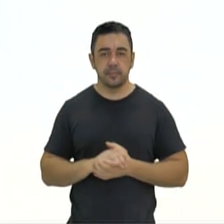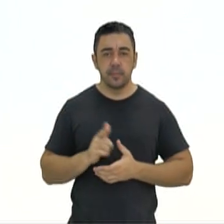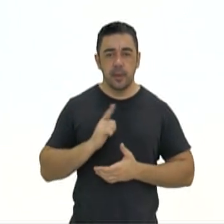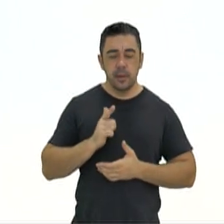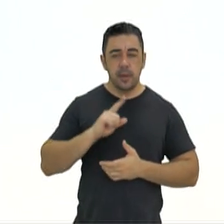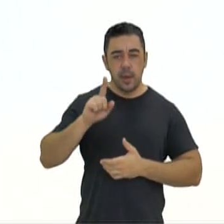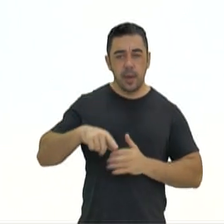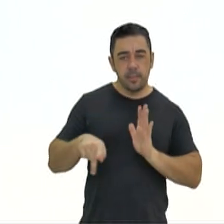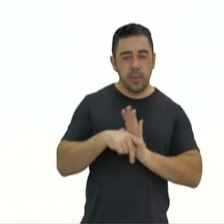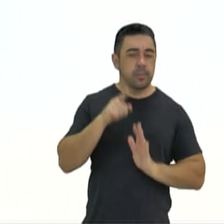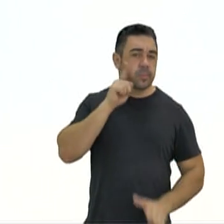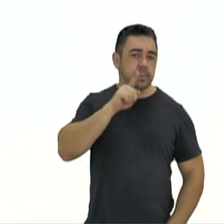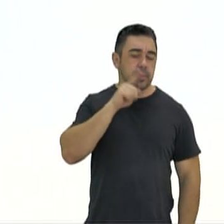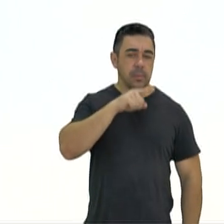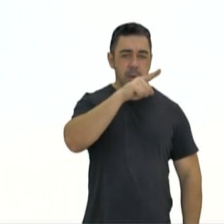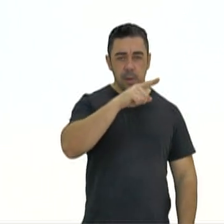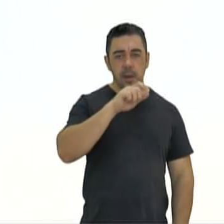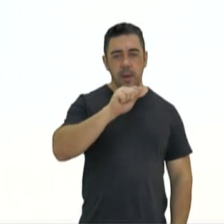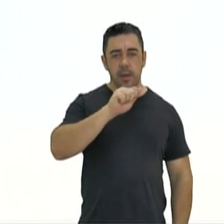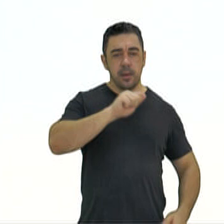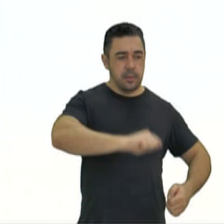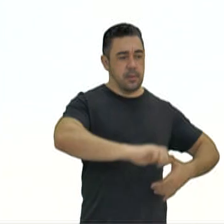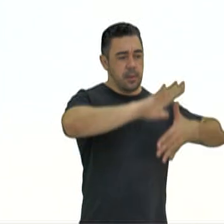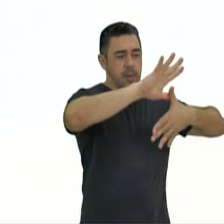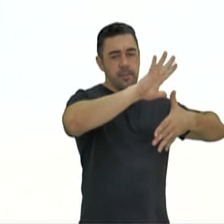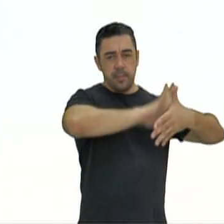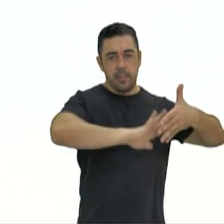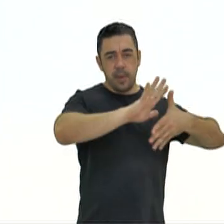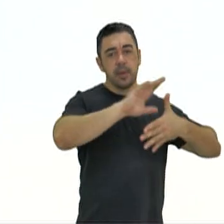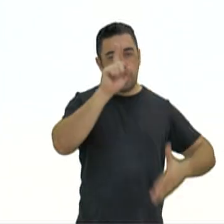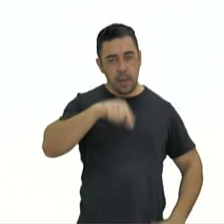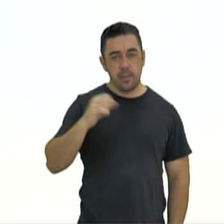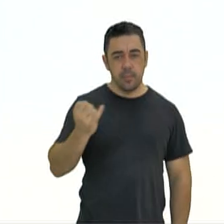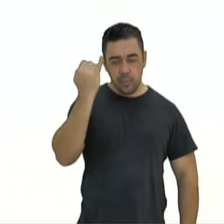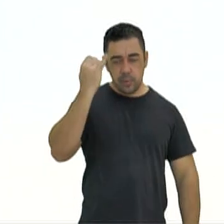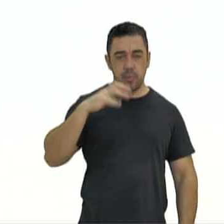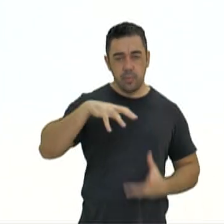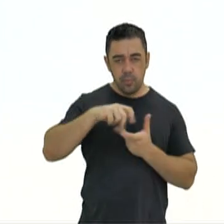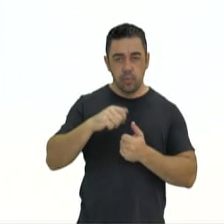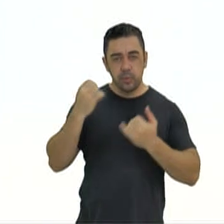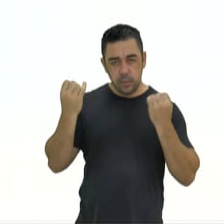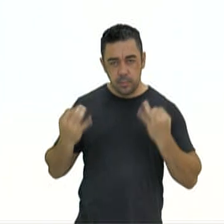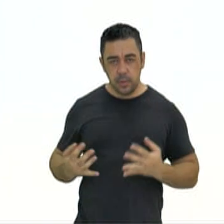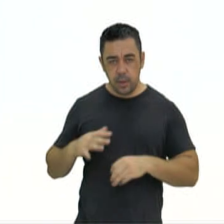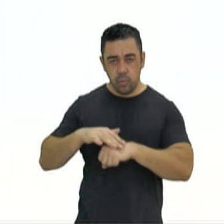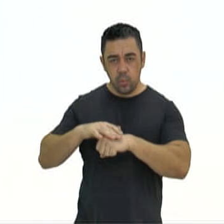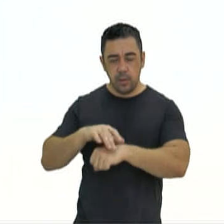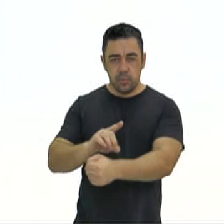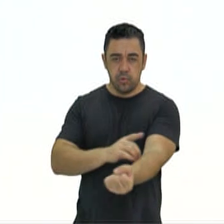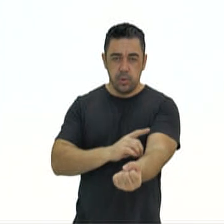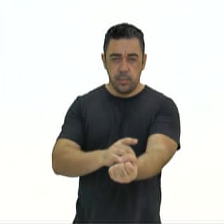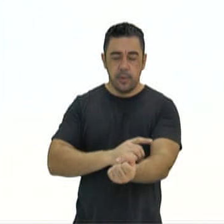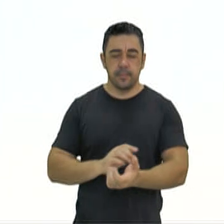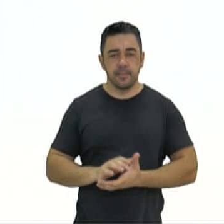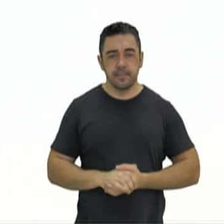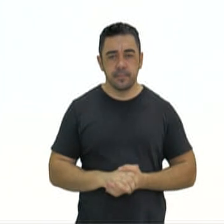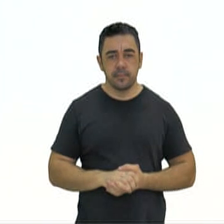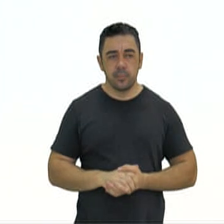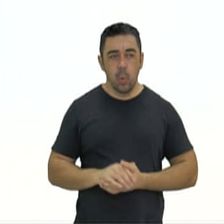Diabetes Association, que é um órgão, uma outra instituição importante no mundo que aborda o diabetes. Então, os